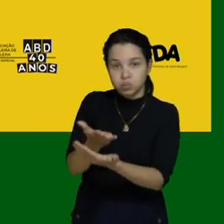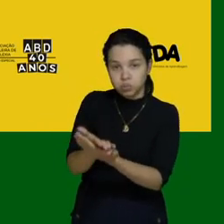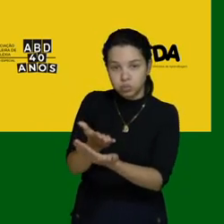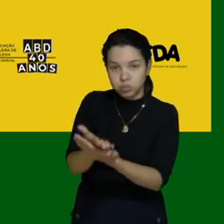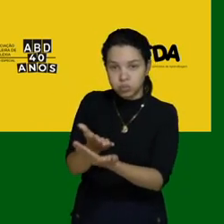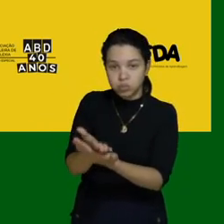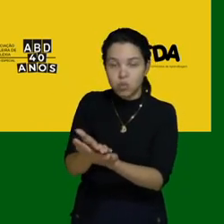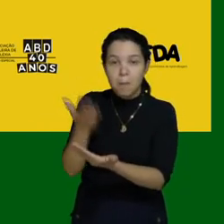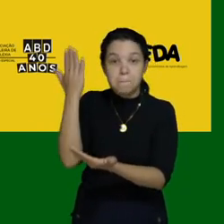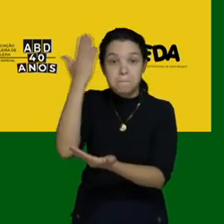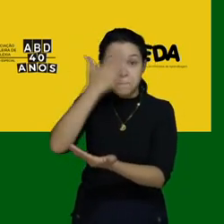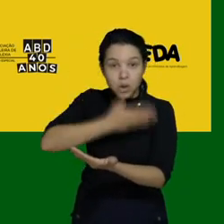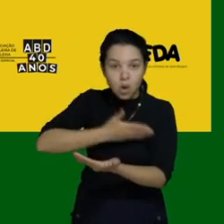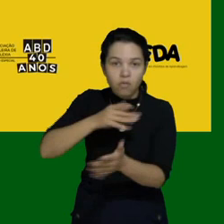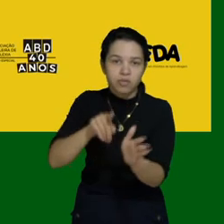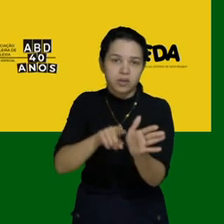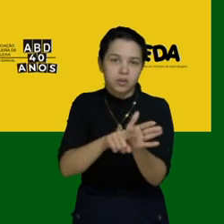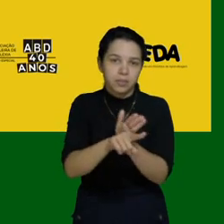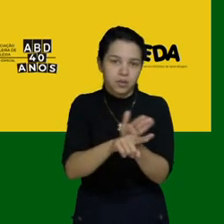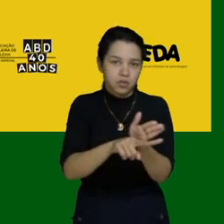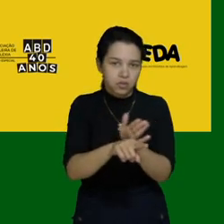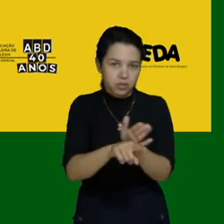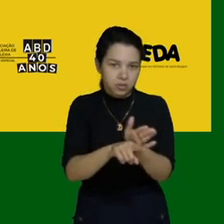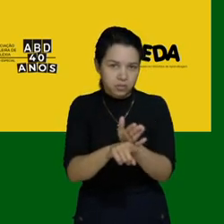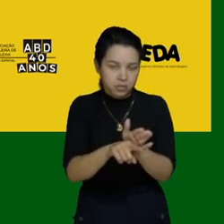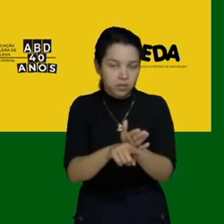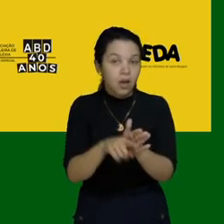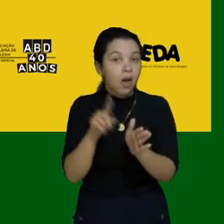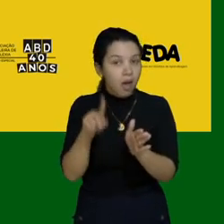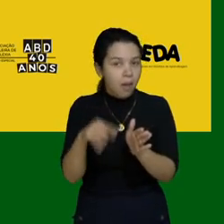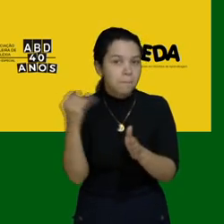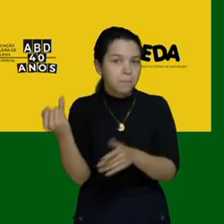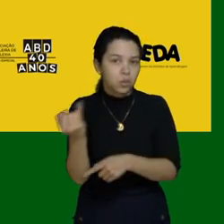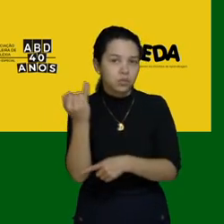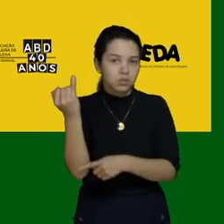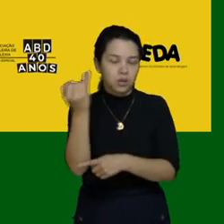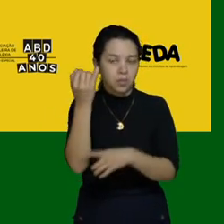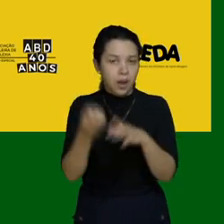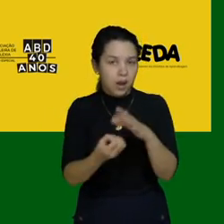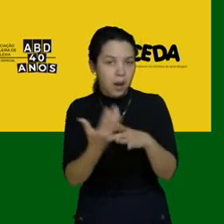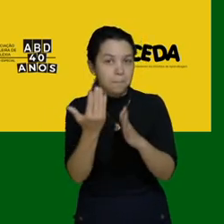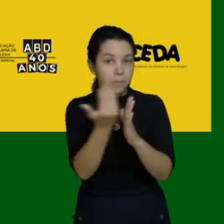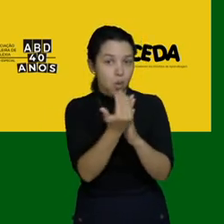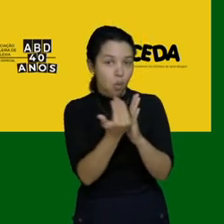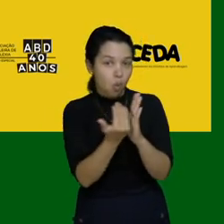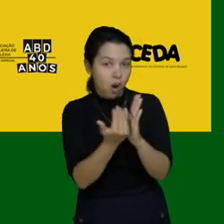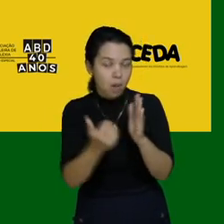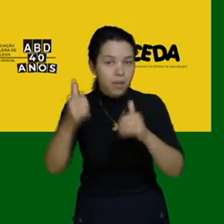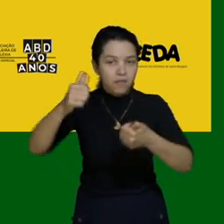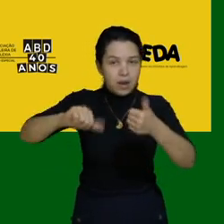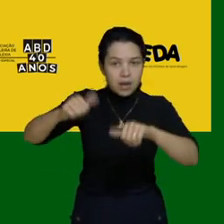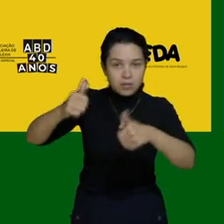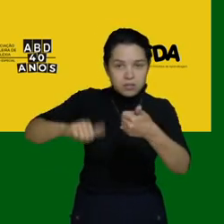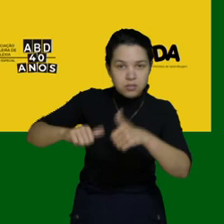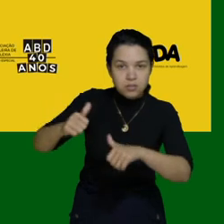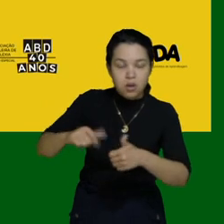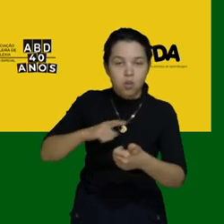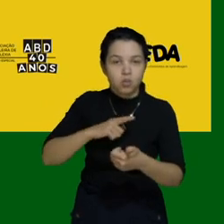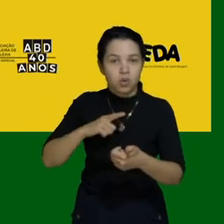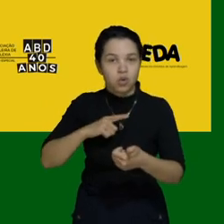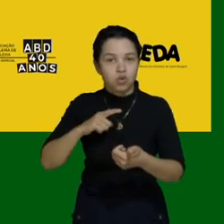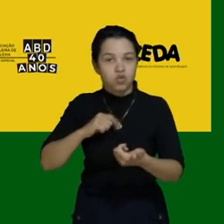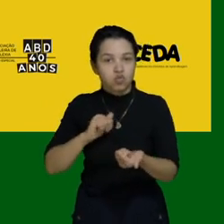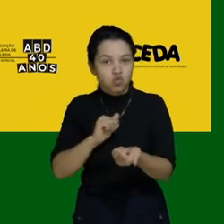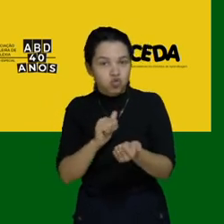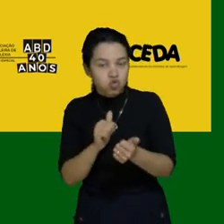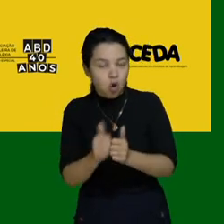é muito importante a pesquisa para fazer programas de avaliação muitos jogos muitos programas de intervenção